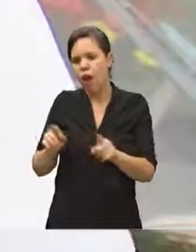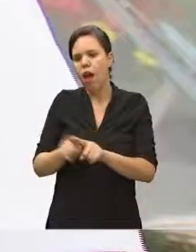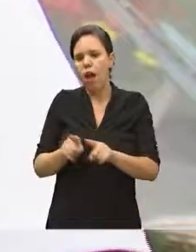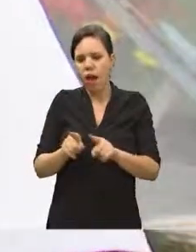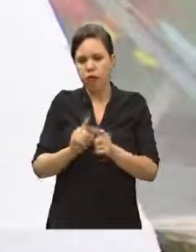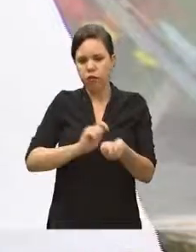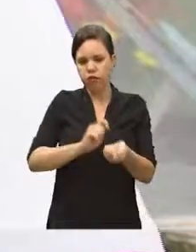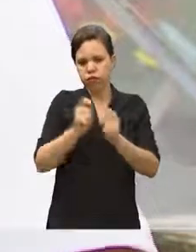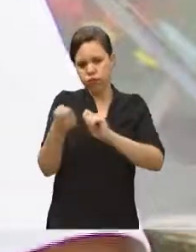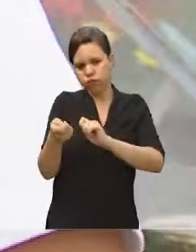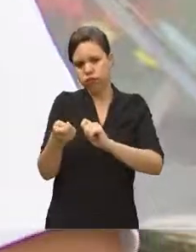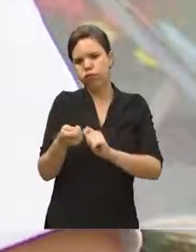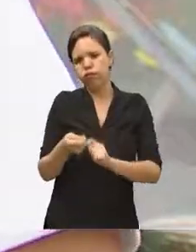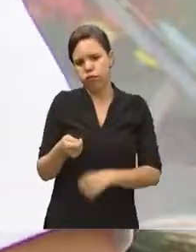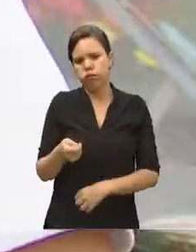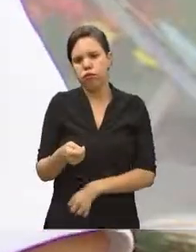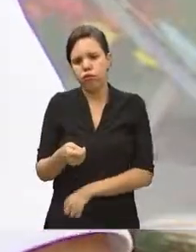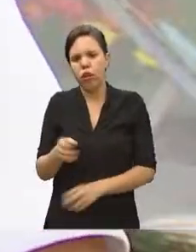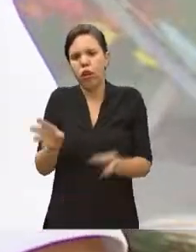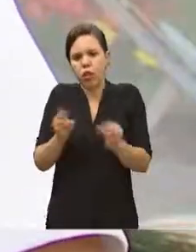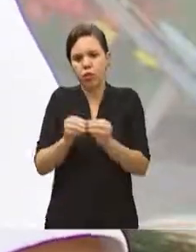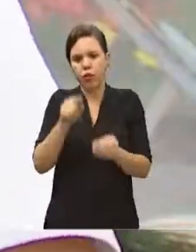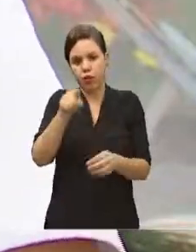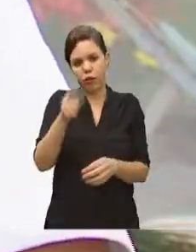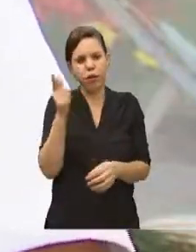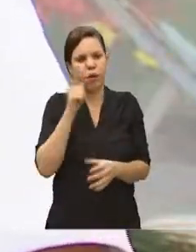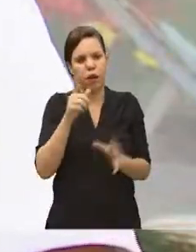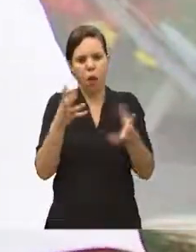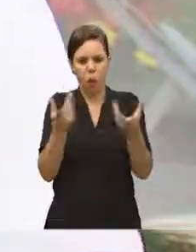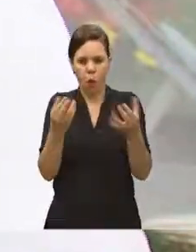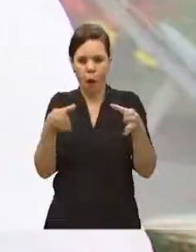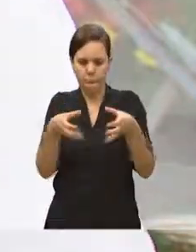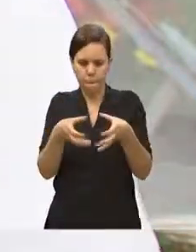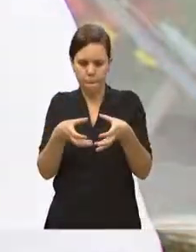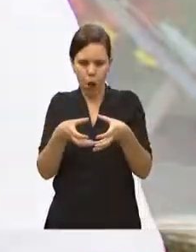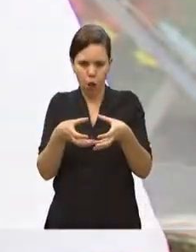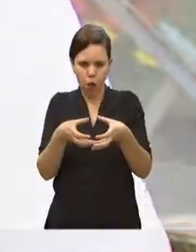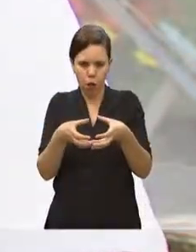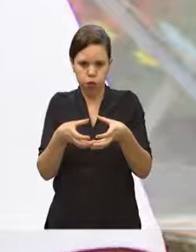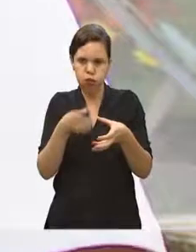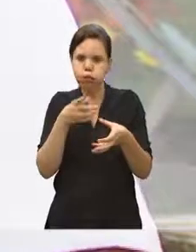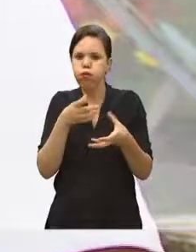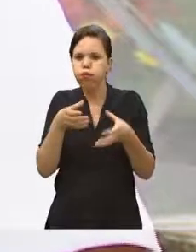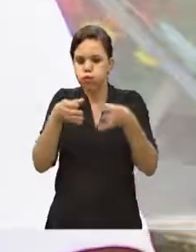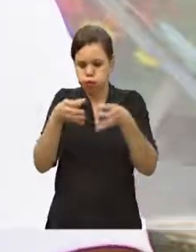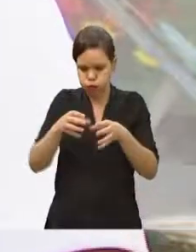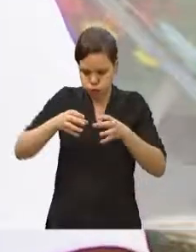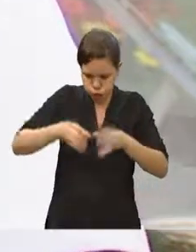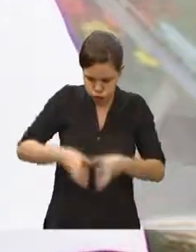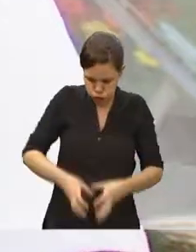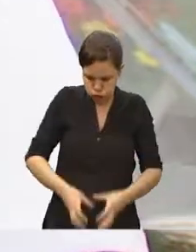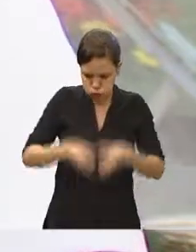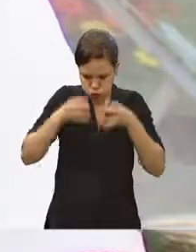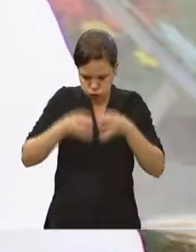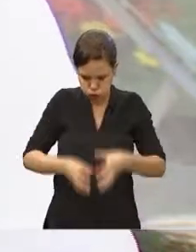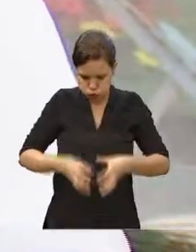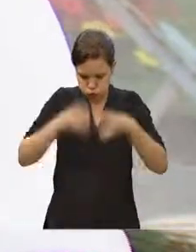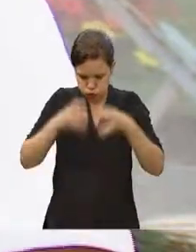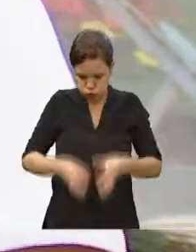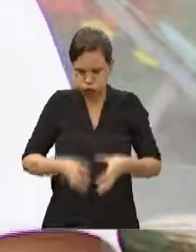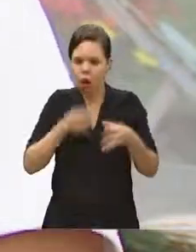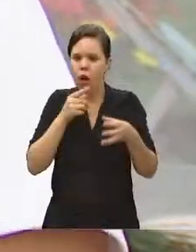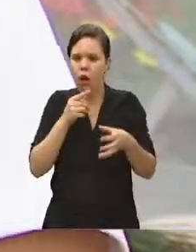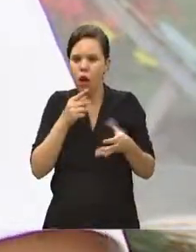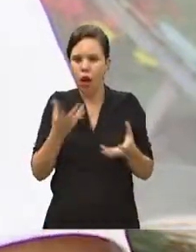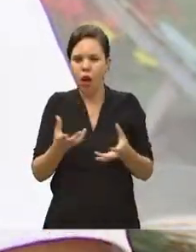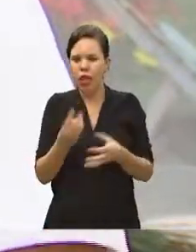que basicamente se resume em você pegar a bola de musgo, mergulhar numa vasilha de água, deixar